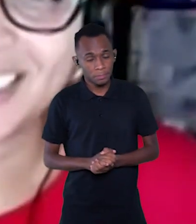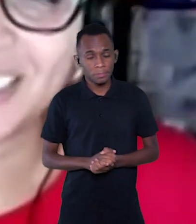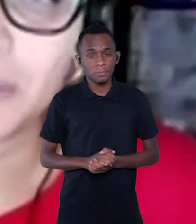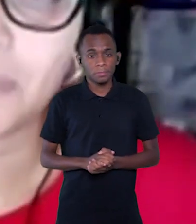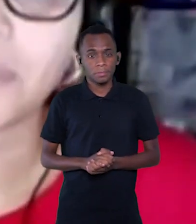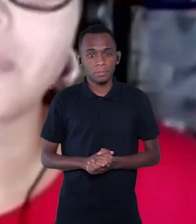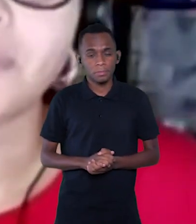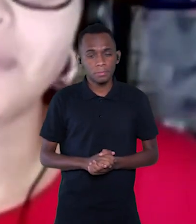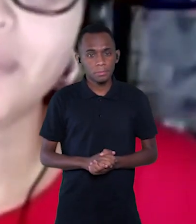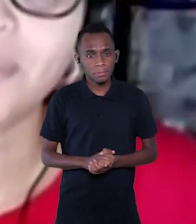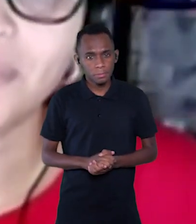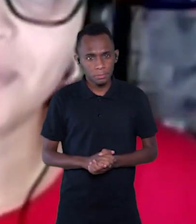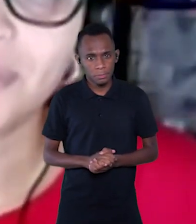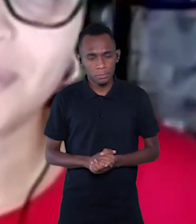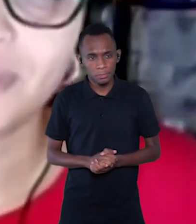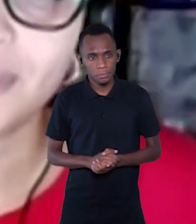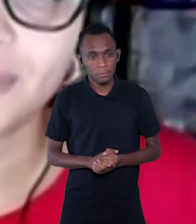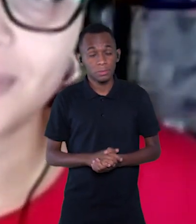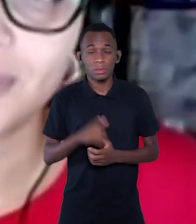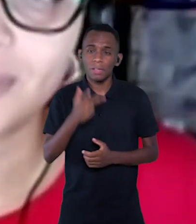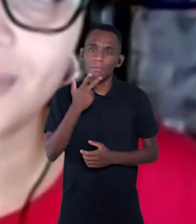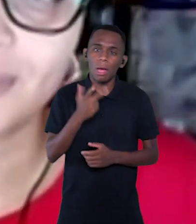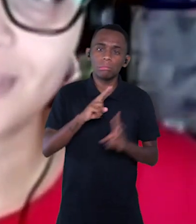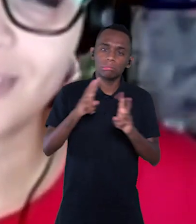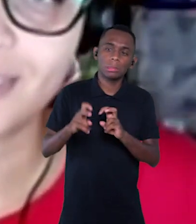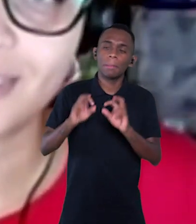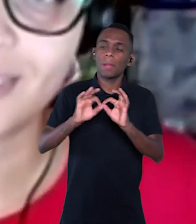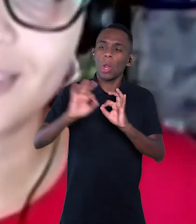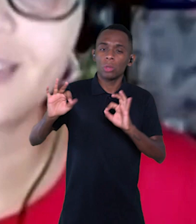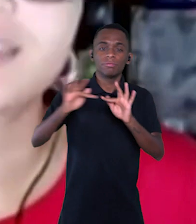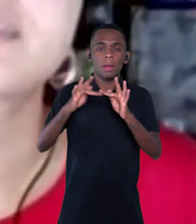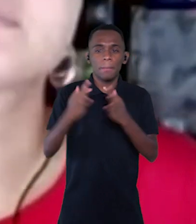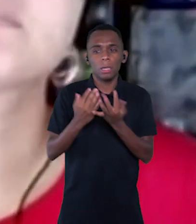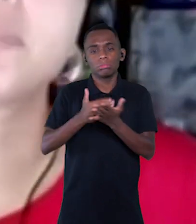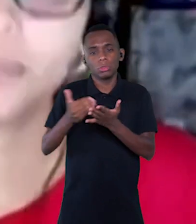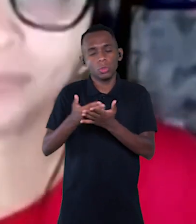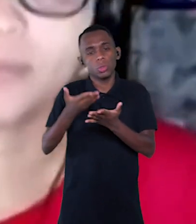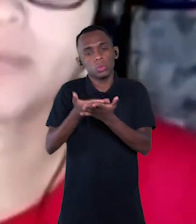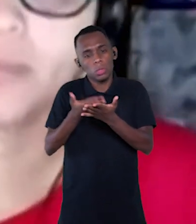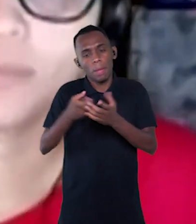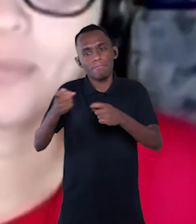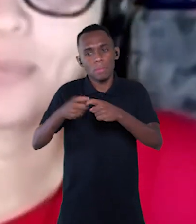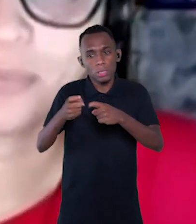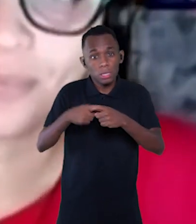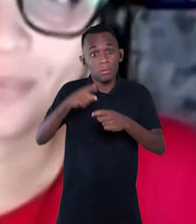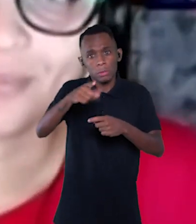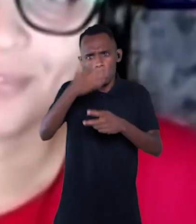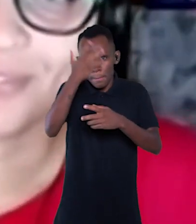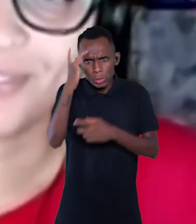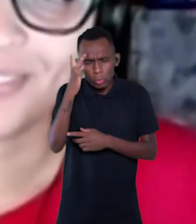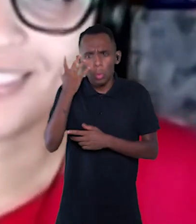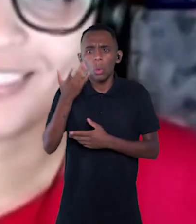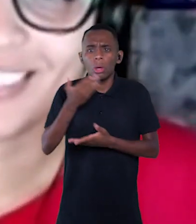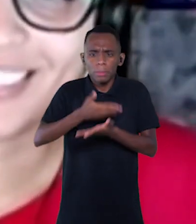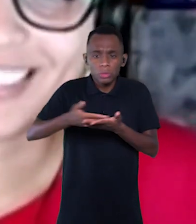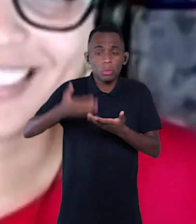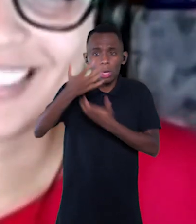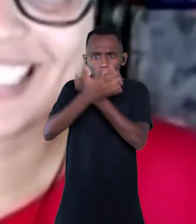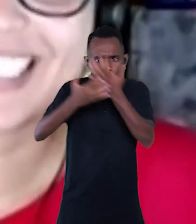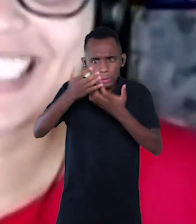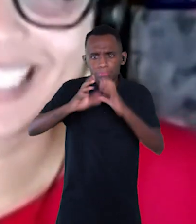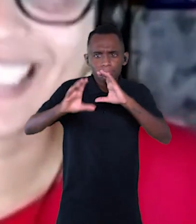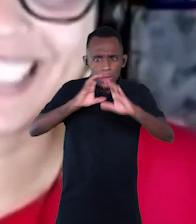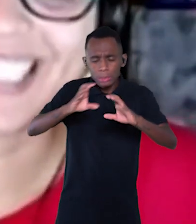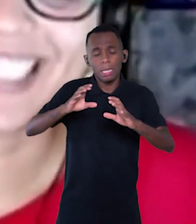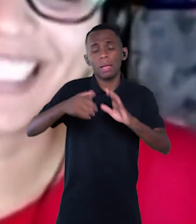Você fala, você ficou longe da família, começou a estudar medicina, e você é uma pessoa que começou a cantar muito cedo